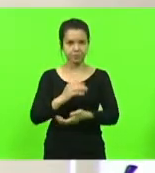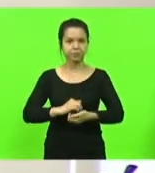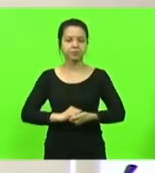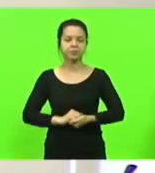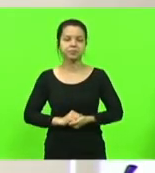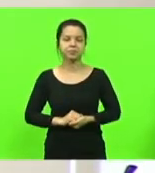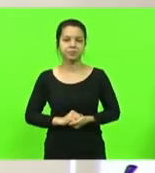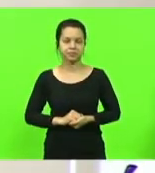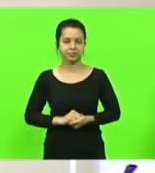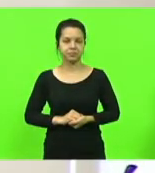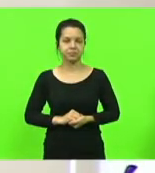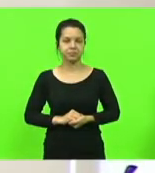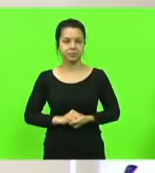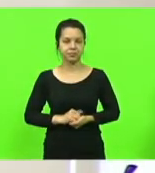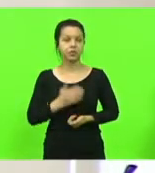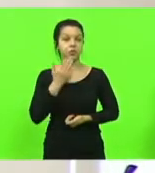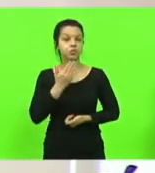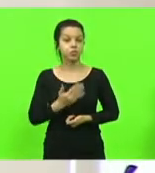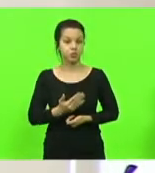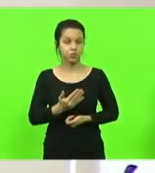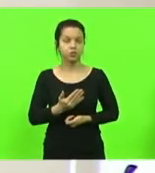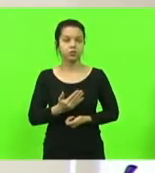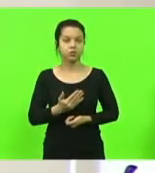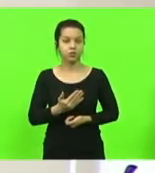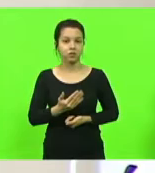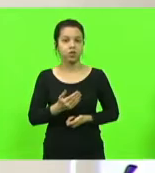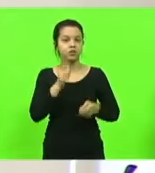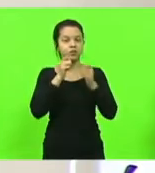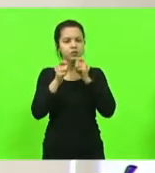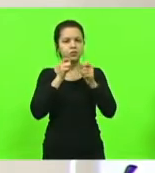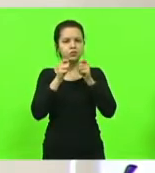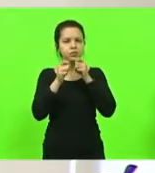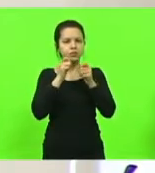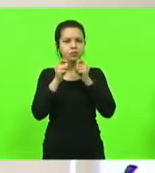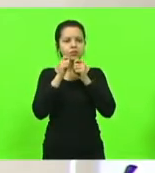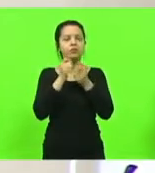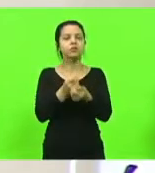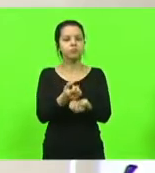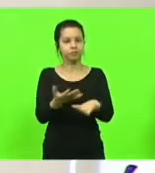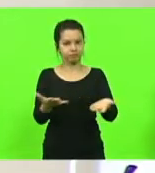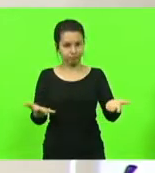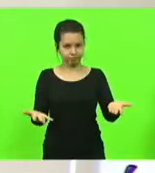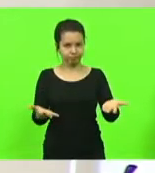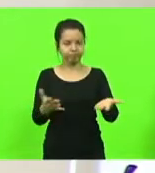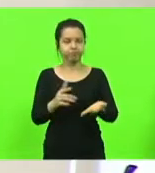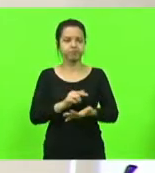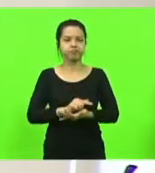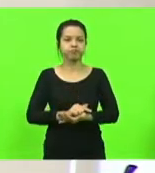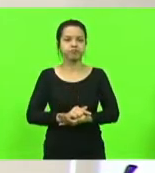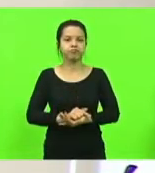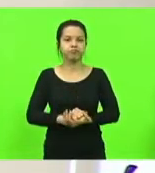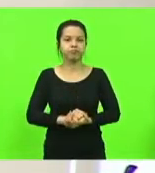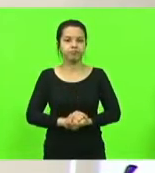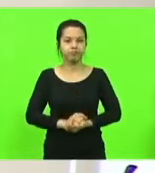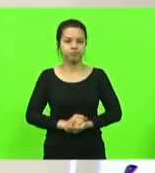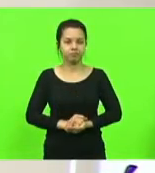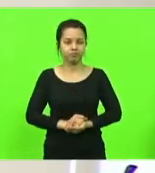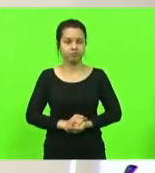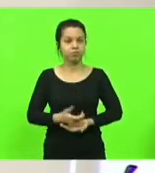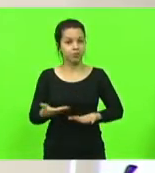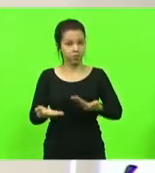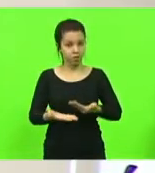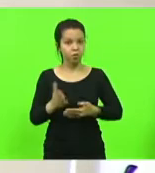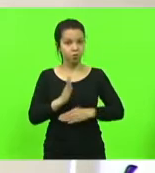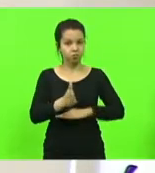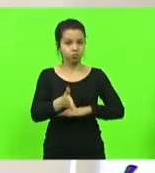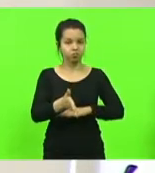aprovada. Solicito que a assessoria proceda à distribuição de expedientes e entraremos já em